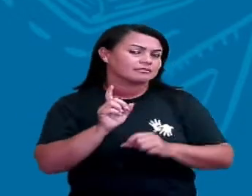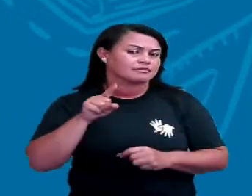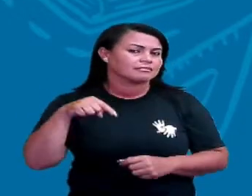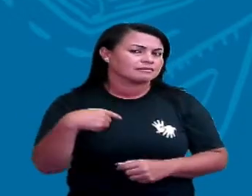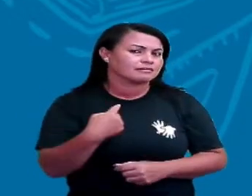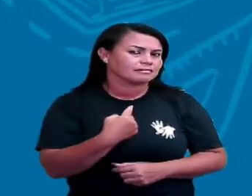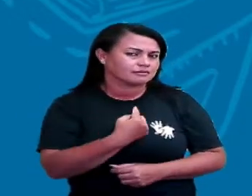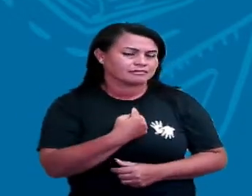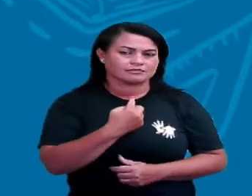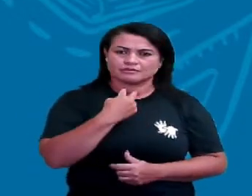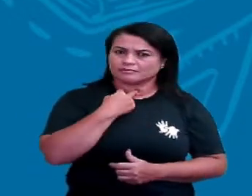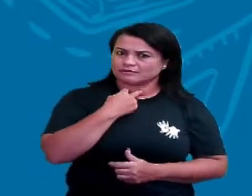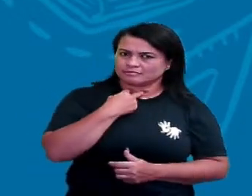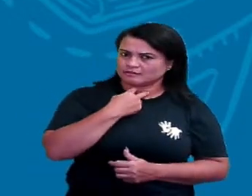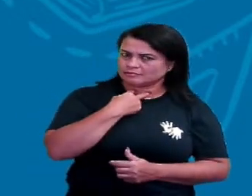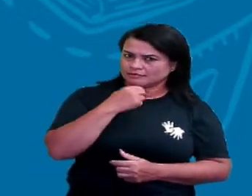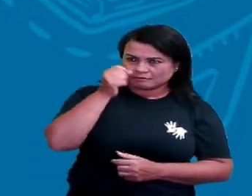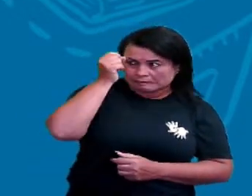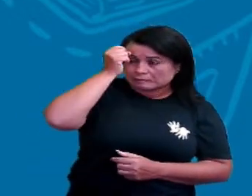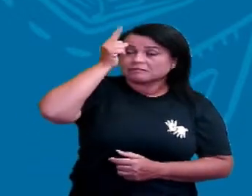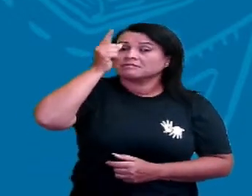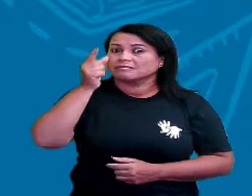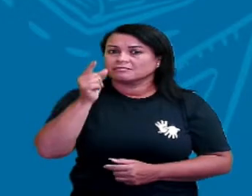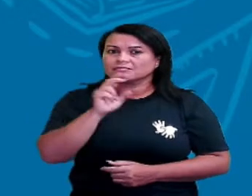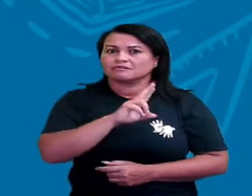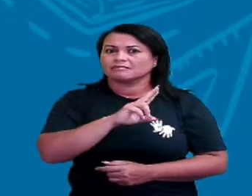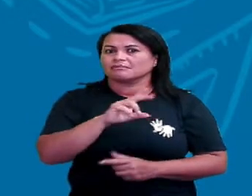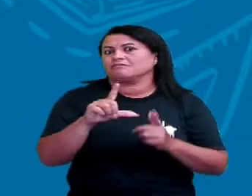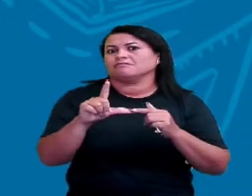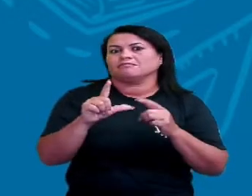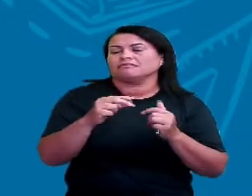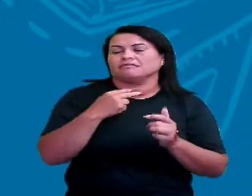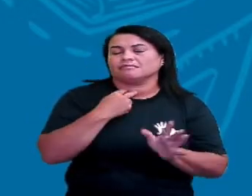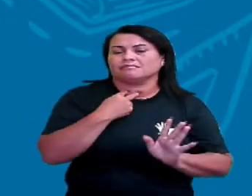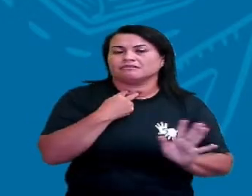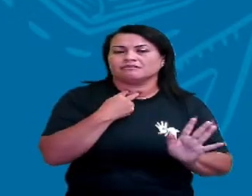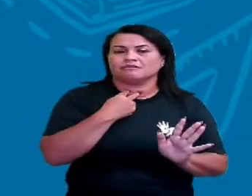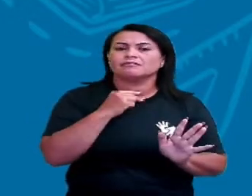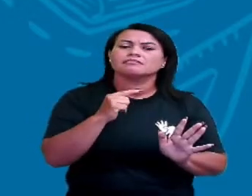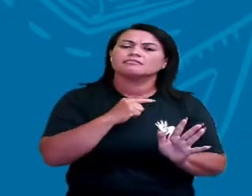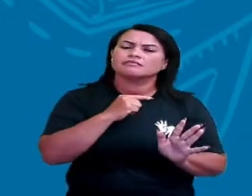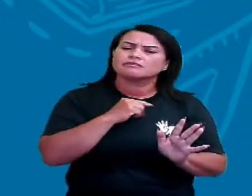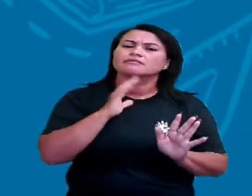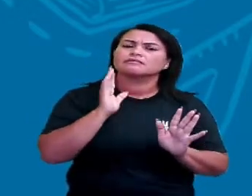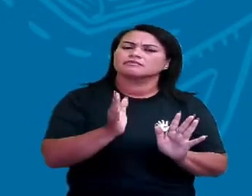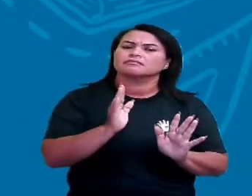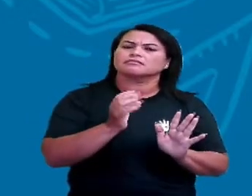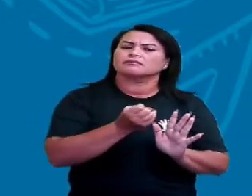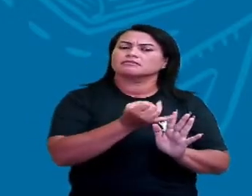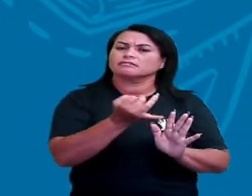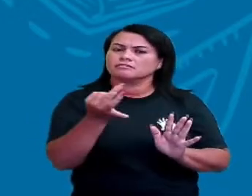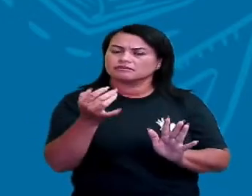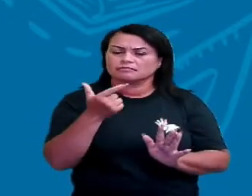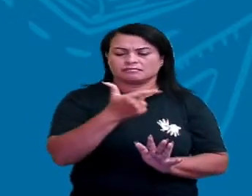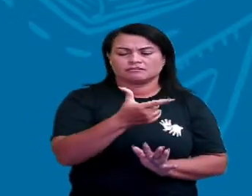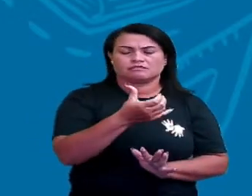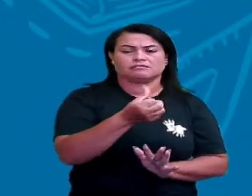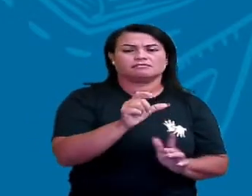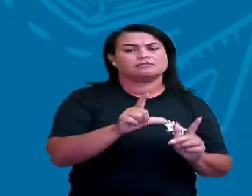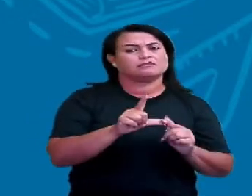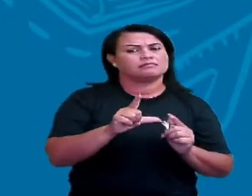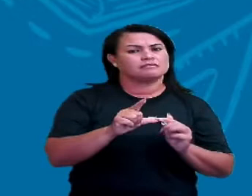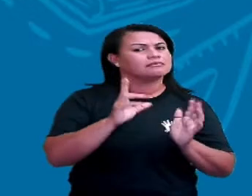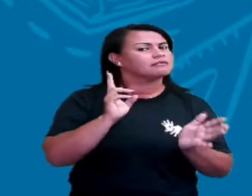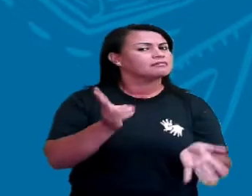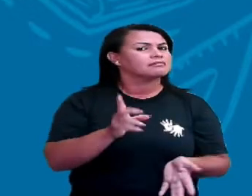gente não pode inventar as letras, tá certo? Nós temos uma quantidade definida de letrinhas, que são as 26